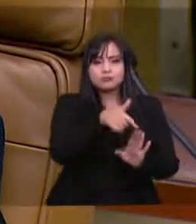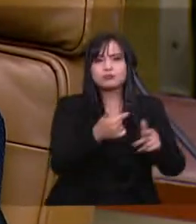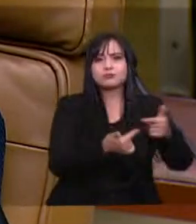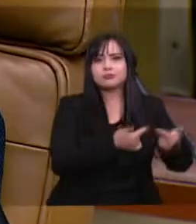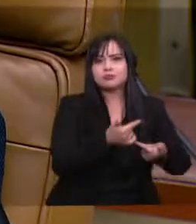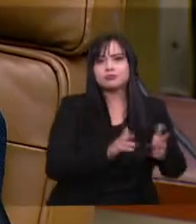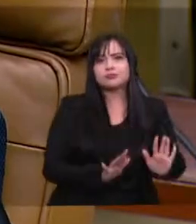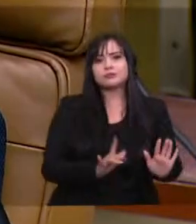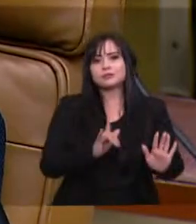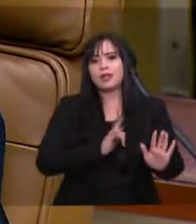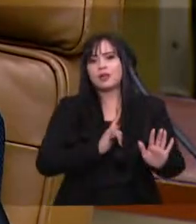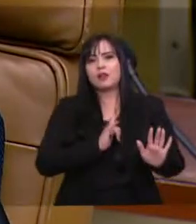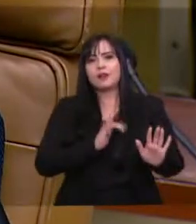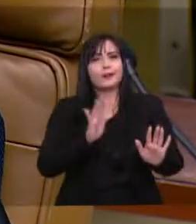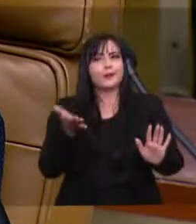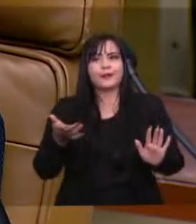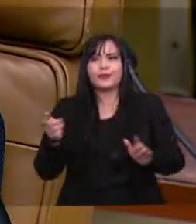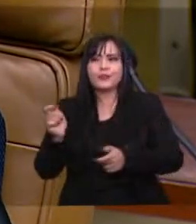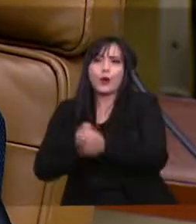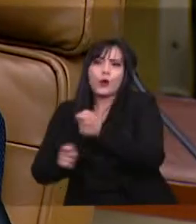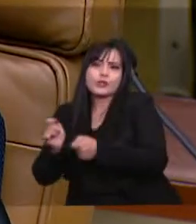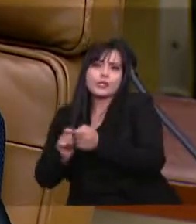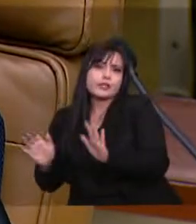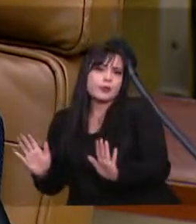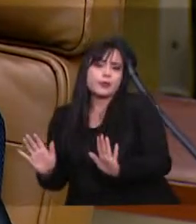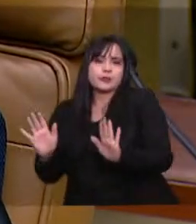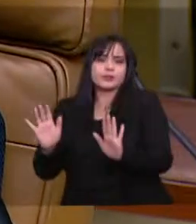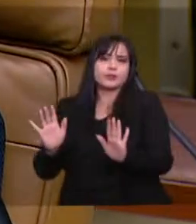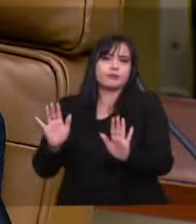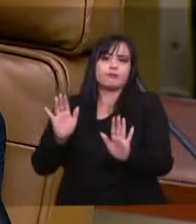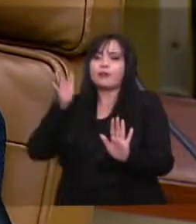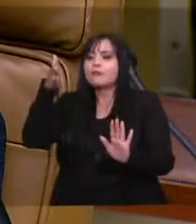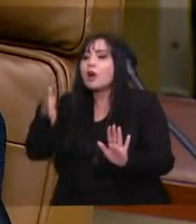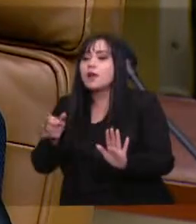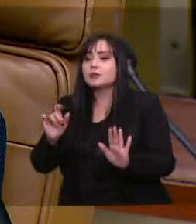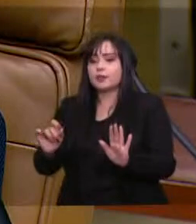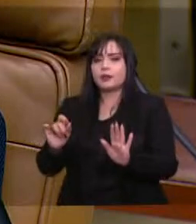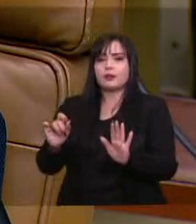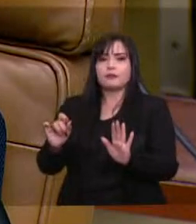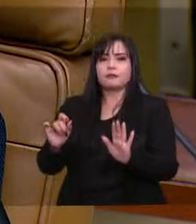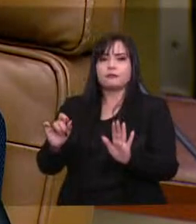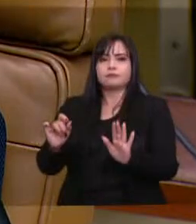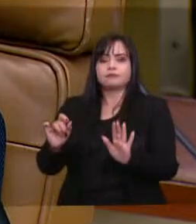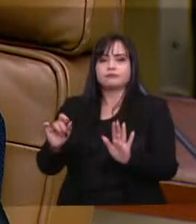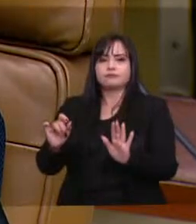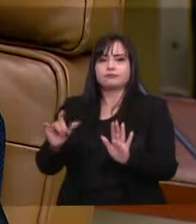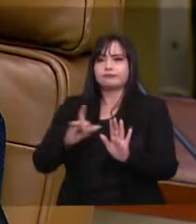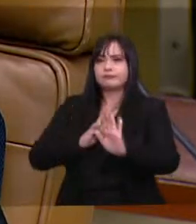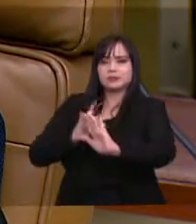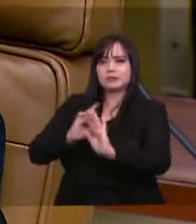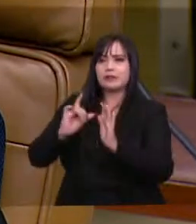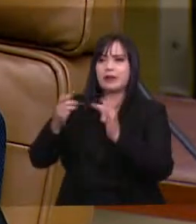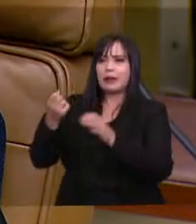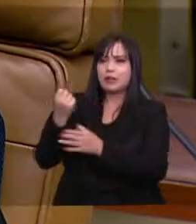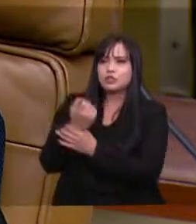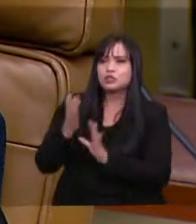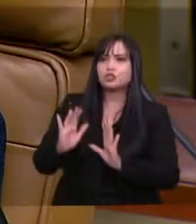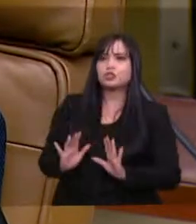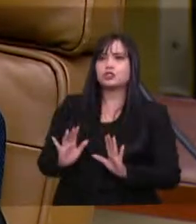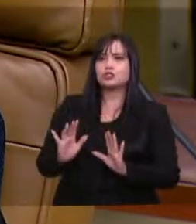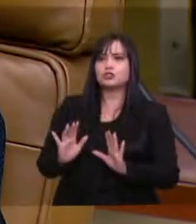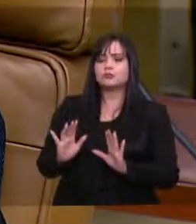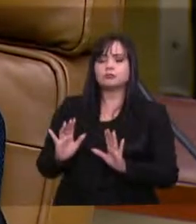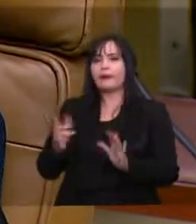atividades para articulação de negociações espúrias voltadas para a manutenção de um instrumento hábito ali garantir